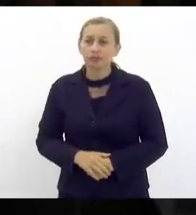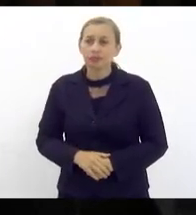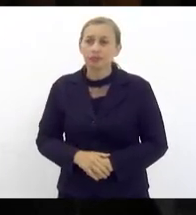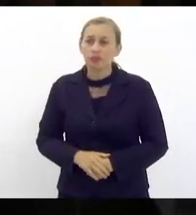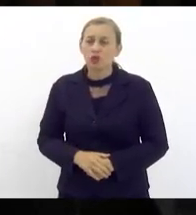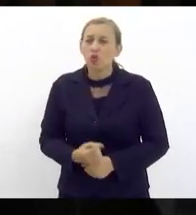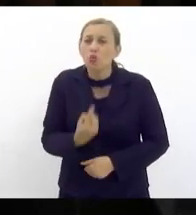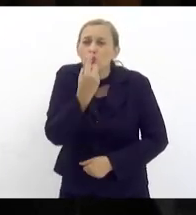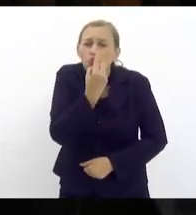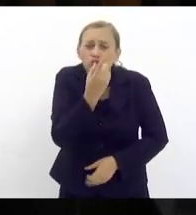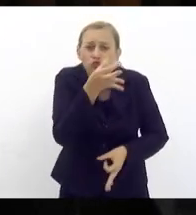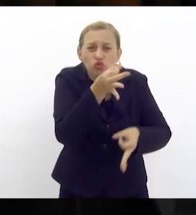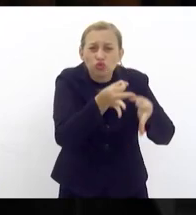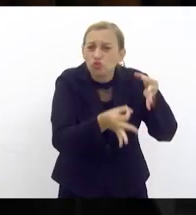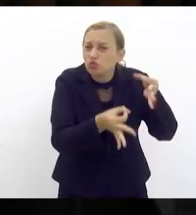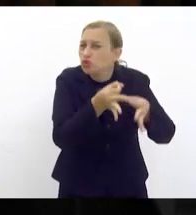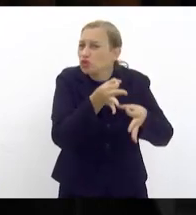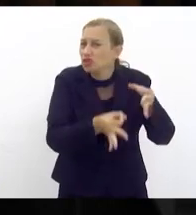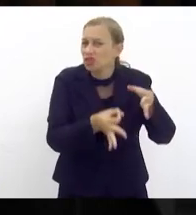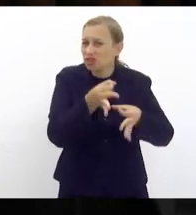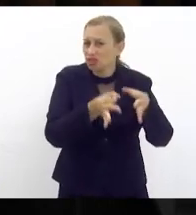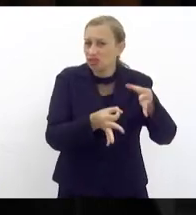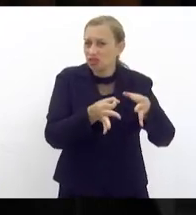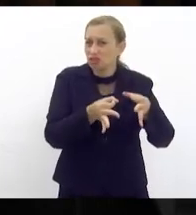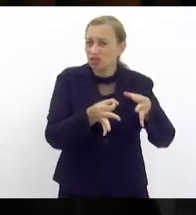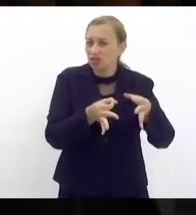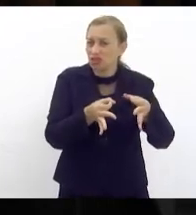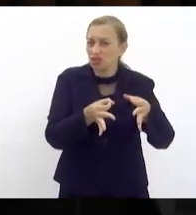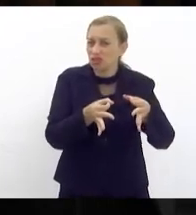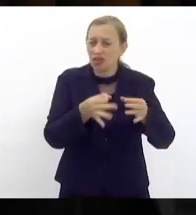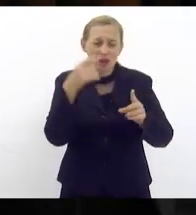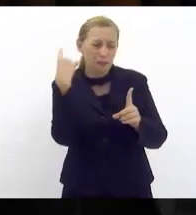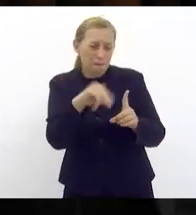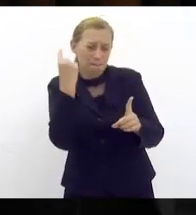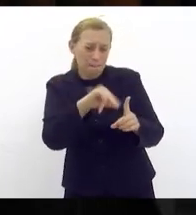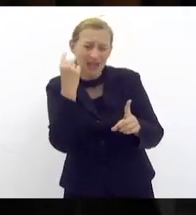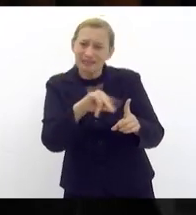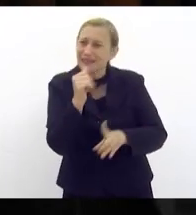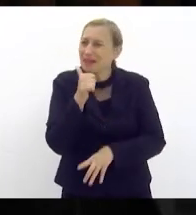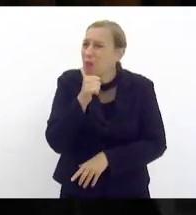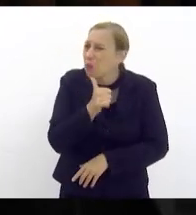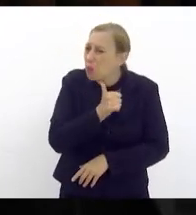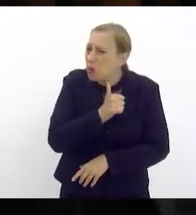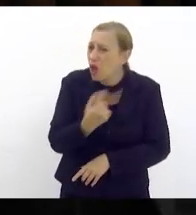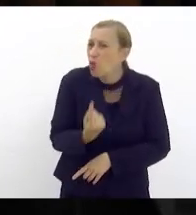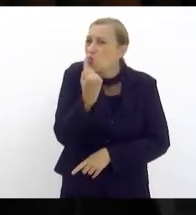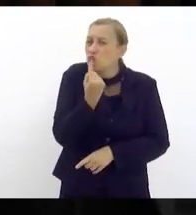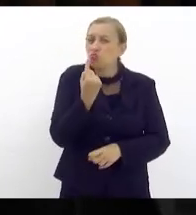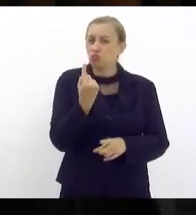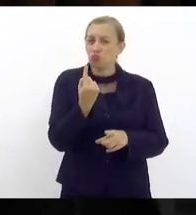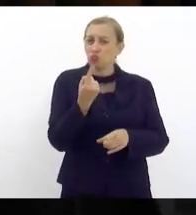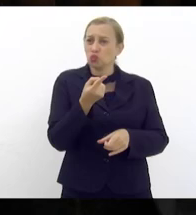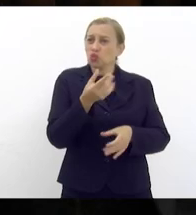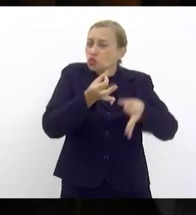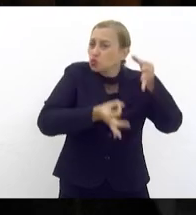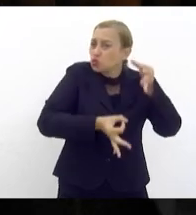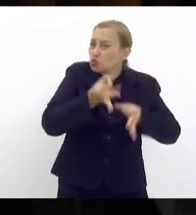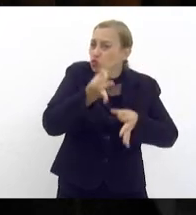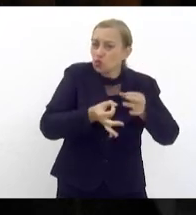um juiz espancar a mulher um juiz